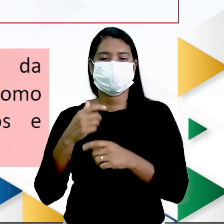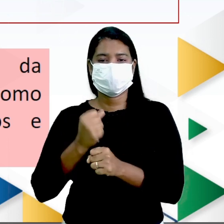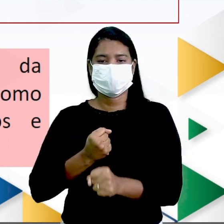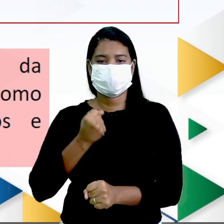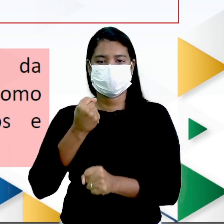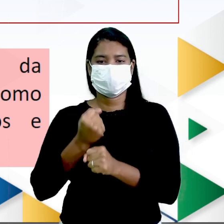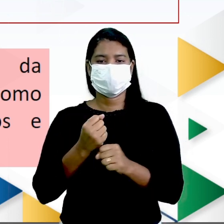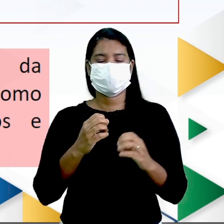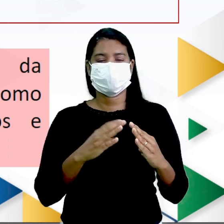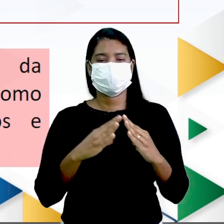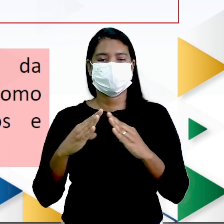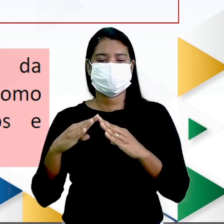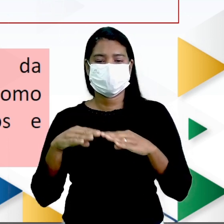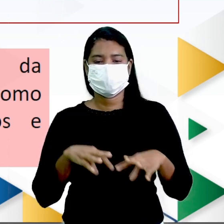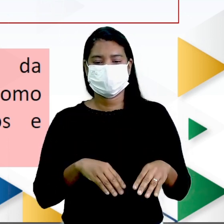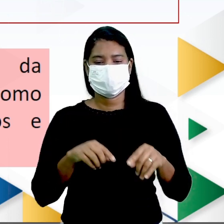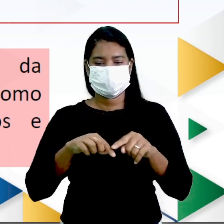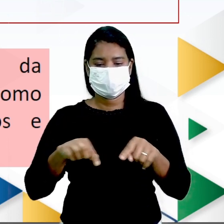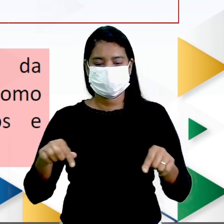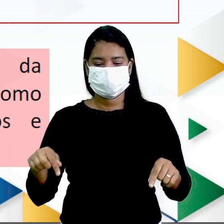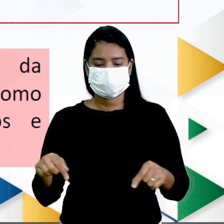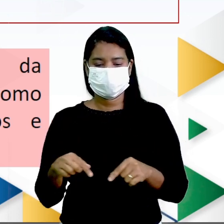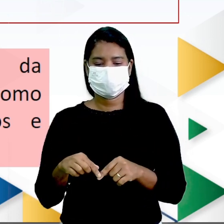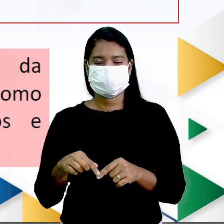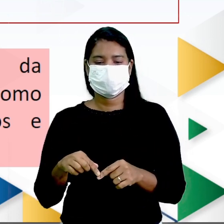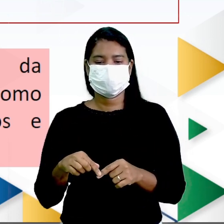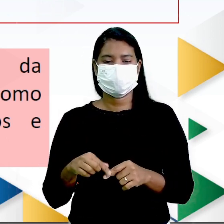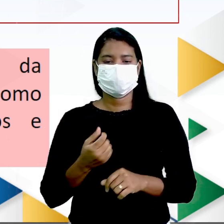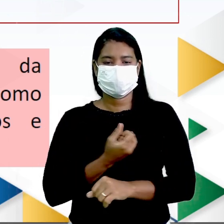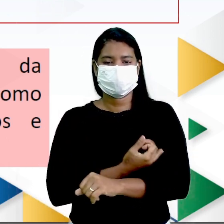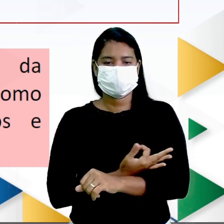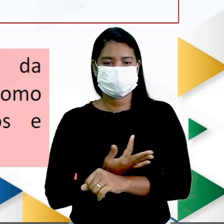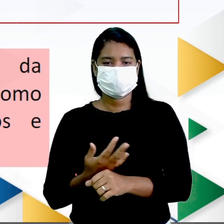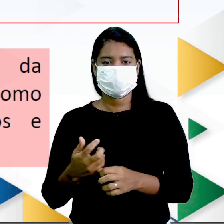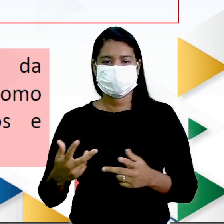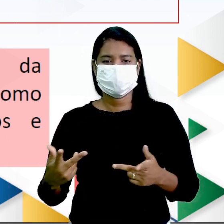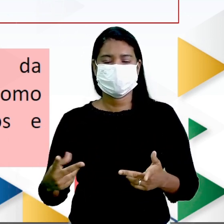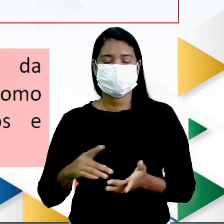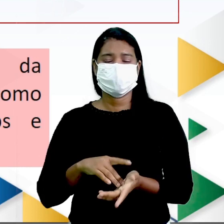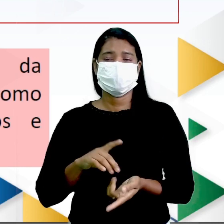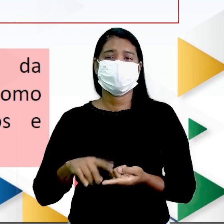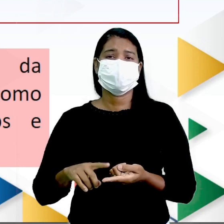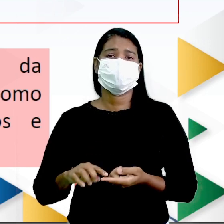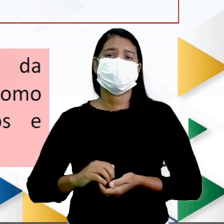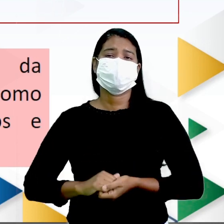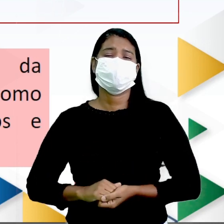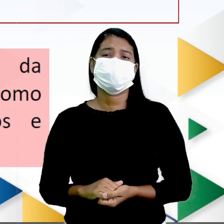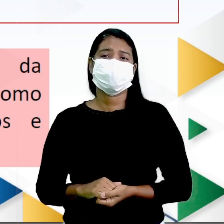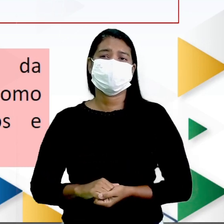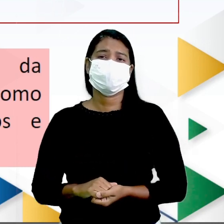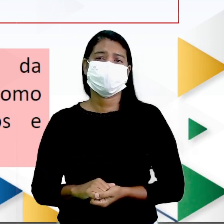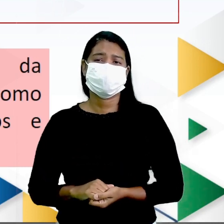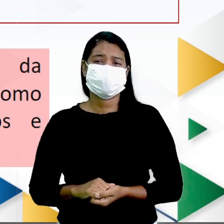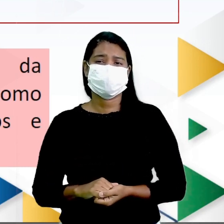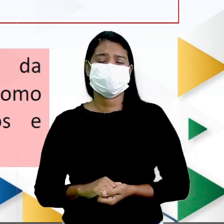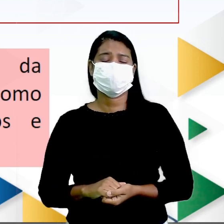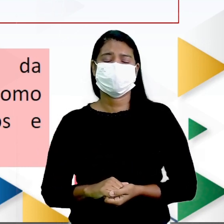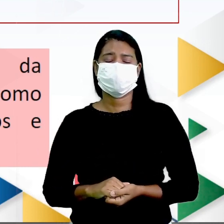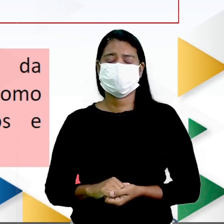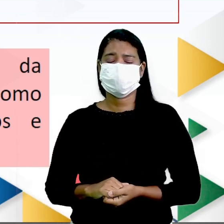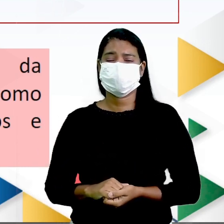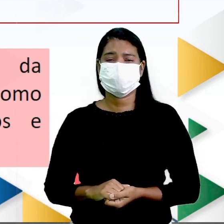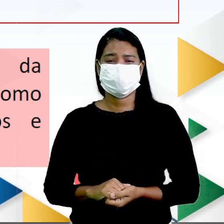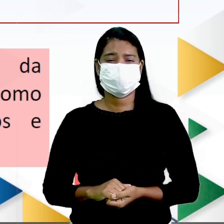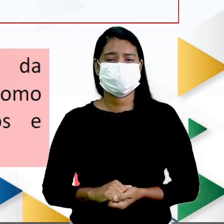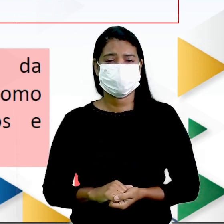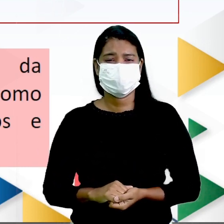de terra, delimitação de terrenos e plantações, entre outros, né? Porque a gente tem uma demanda imensa aí. Se você for estudar a